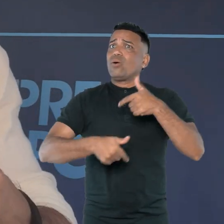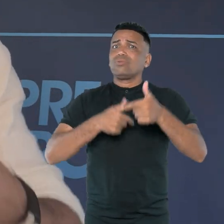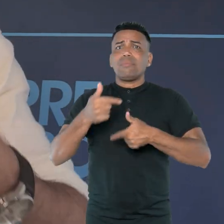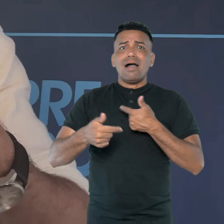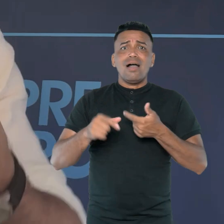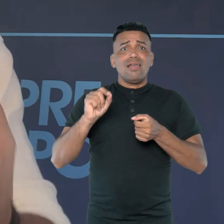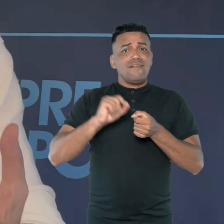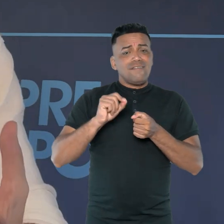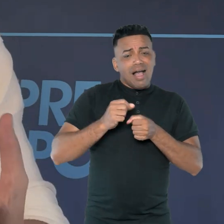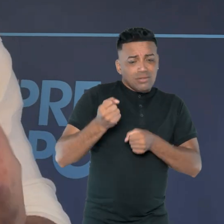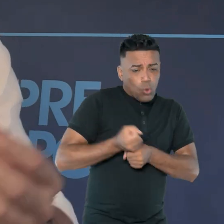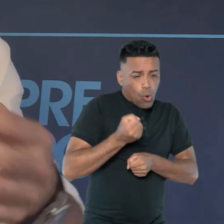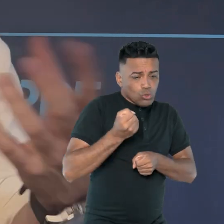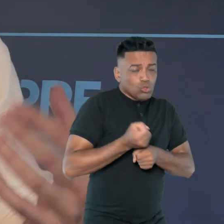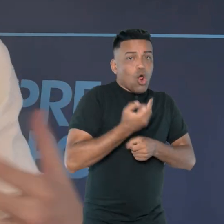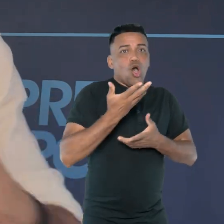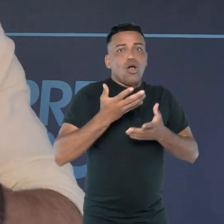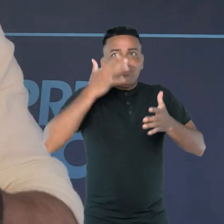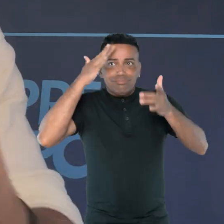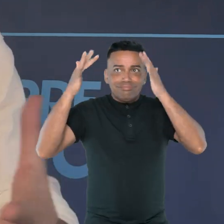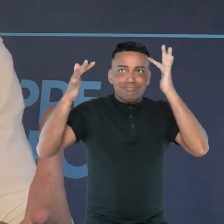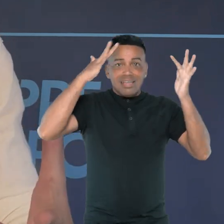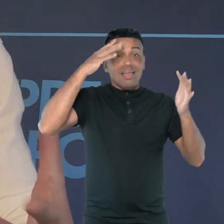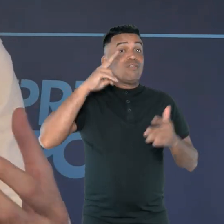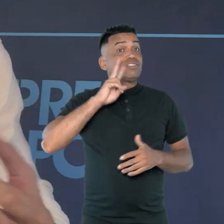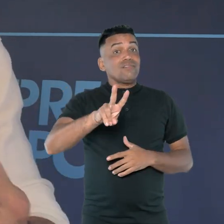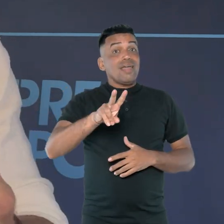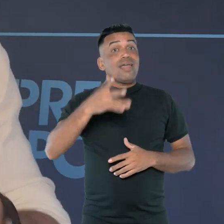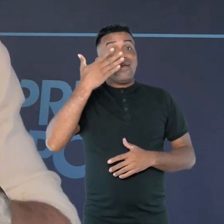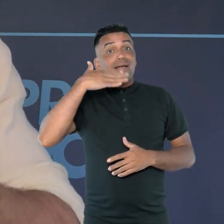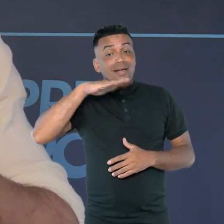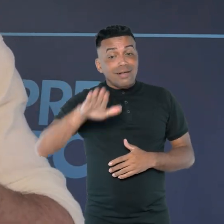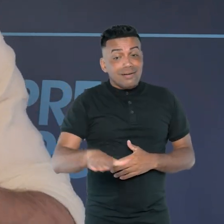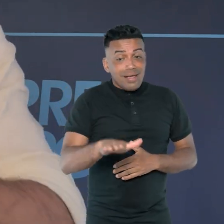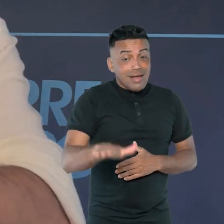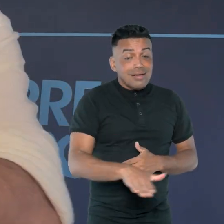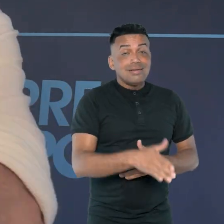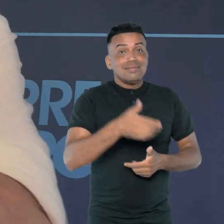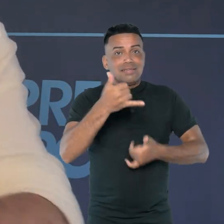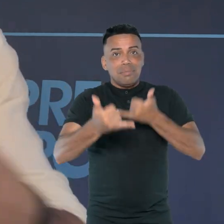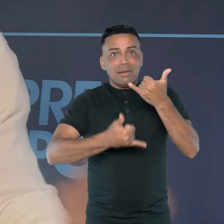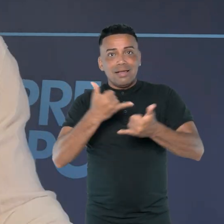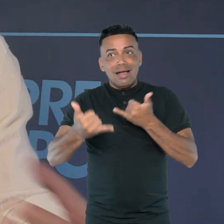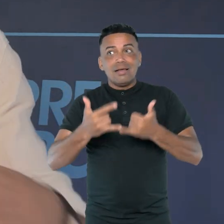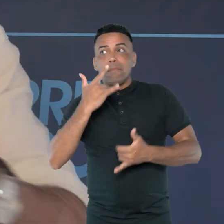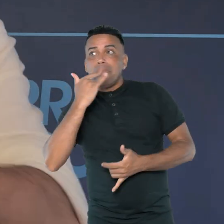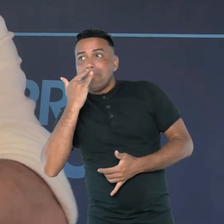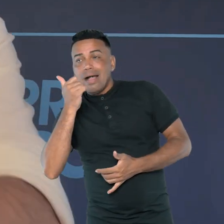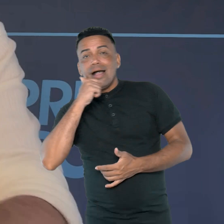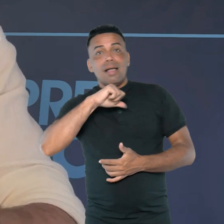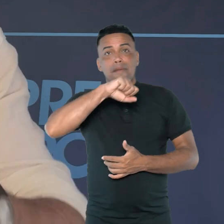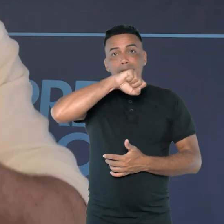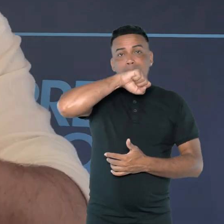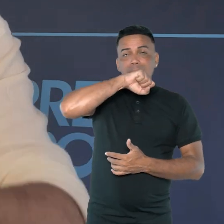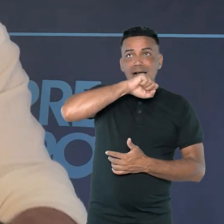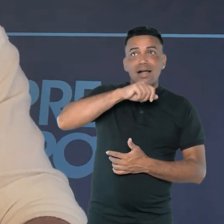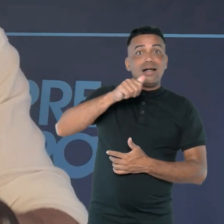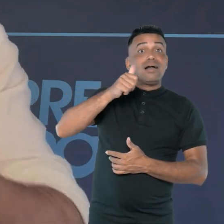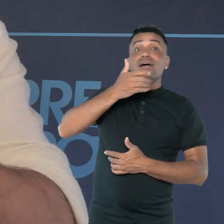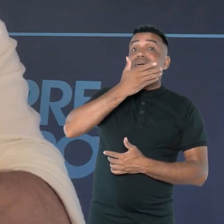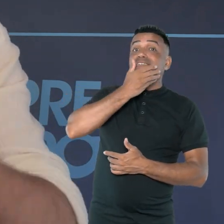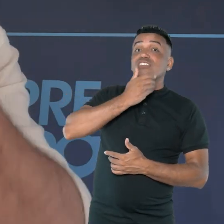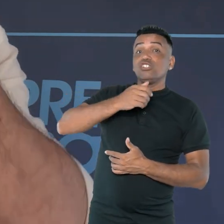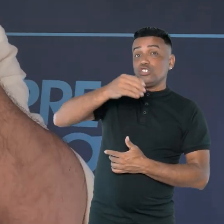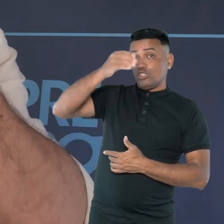ele constrói aquelas verdades. Quando você vê uma criança brincando de pai, de mãe, de tio, de